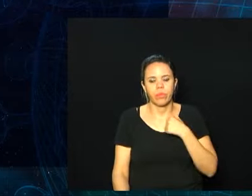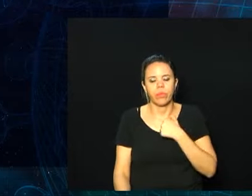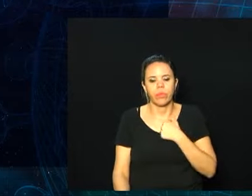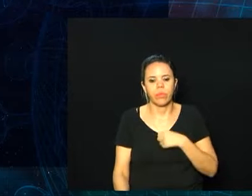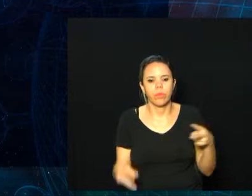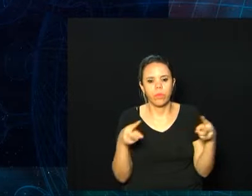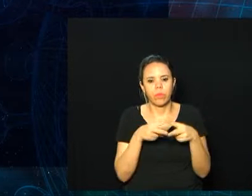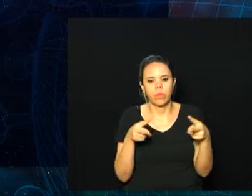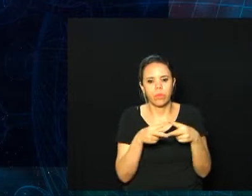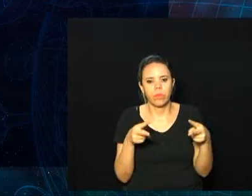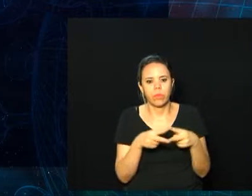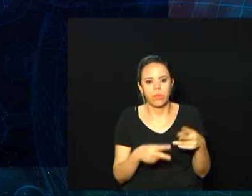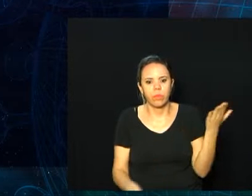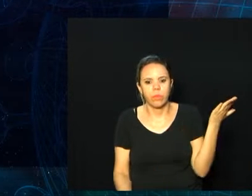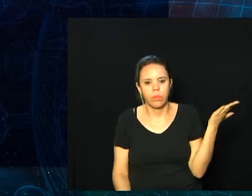23.973, Paulínia,